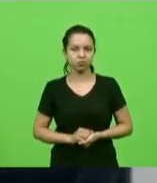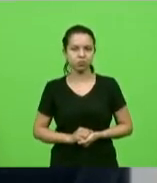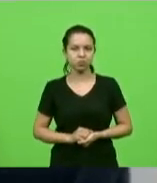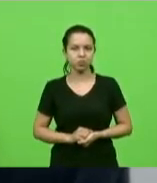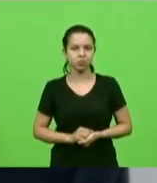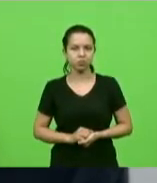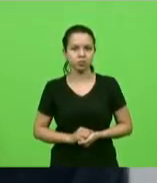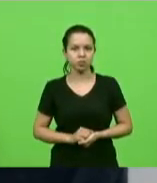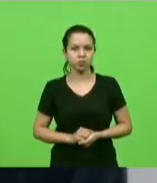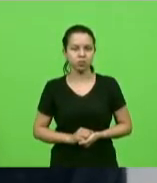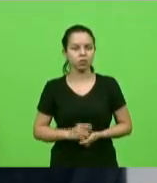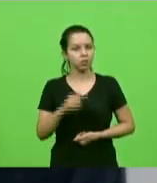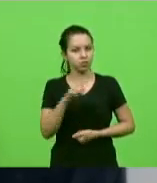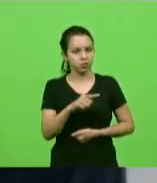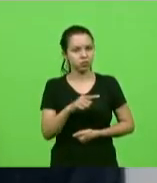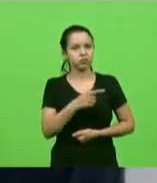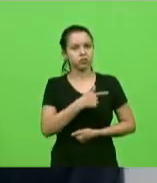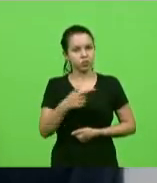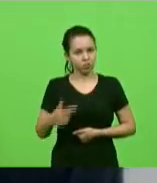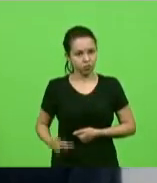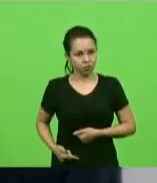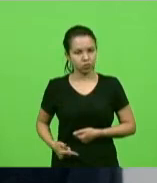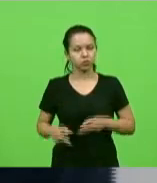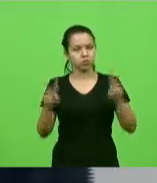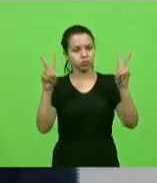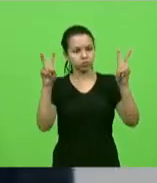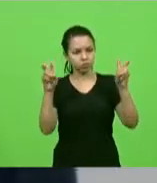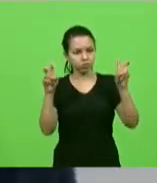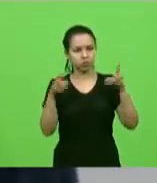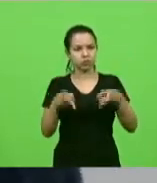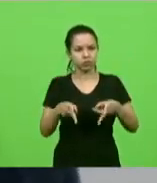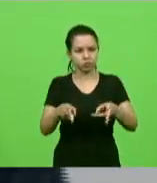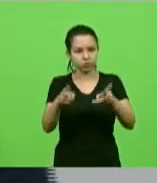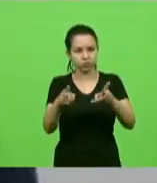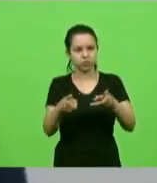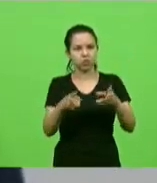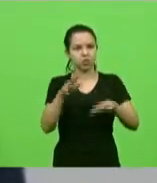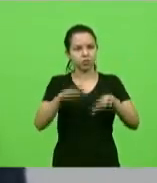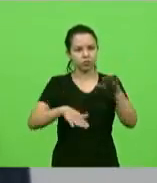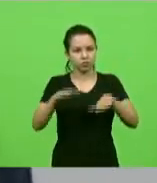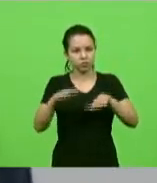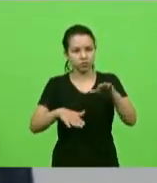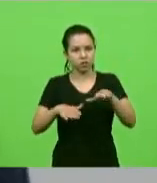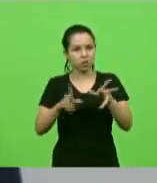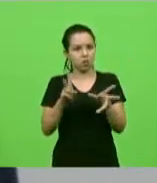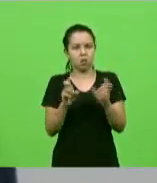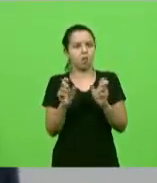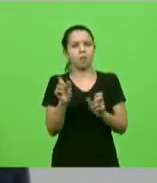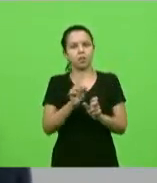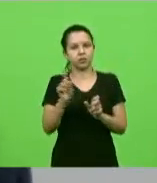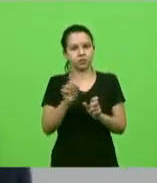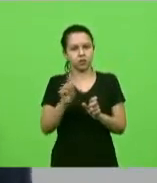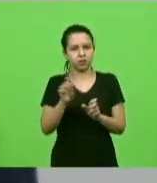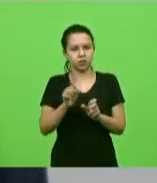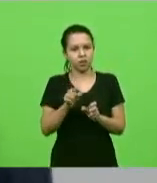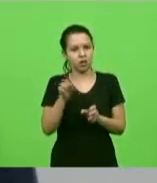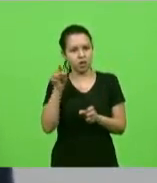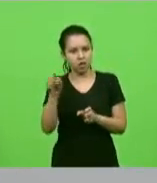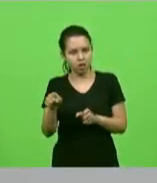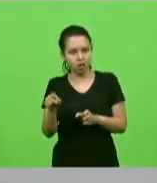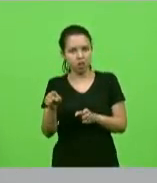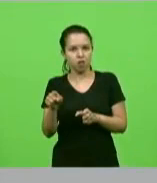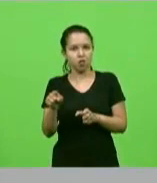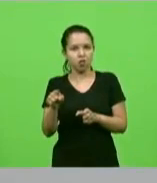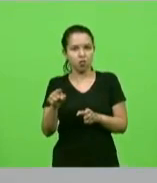Continua o seu governador. Continua entre aspas. Daí, muitas vezes, você percebe que não é o seu fornecedor